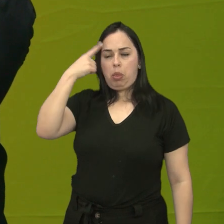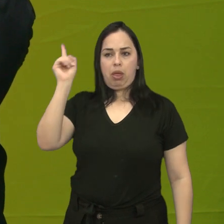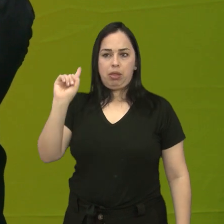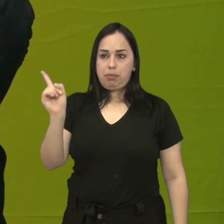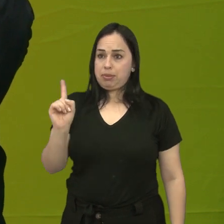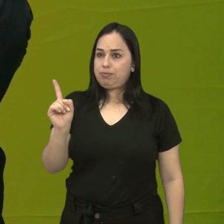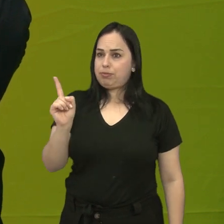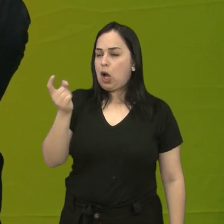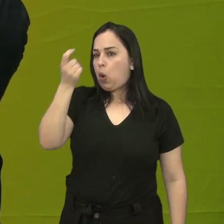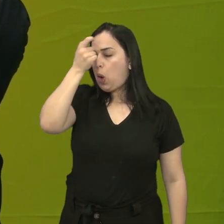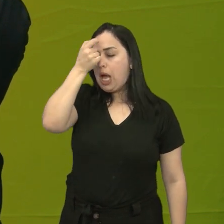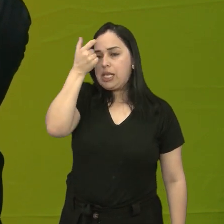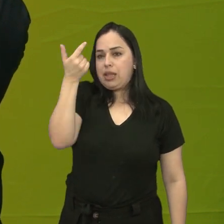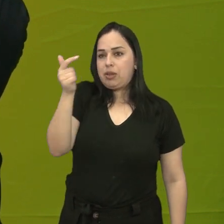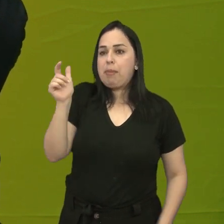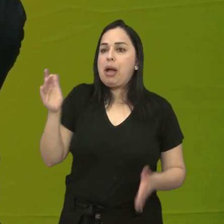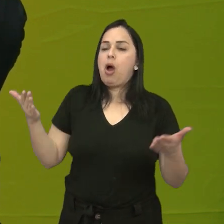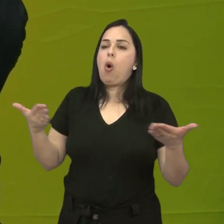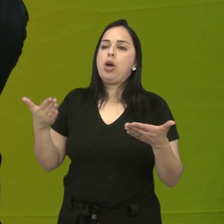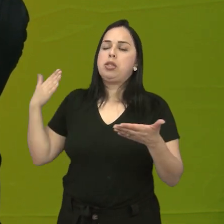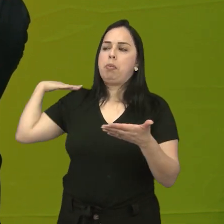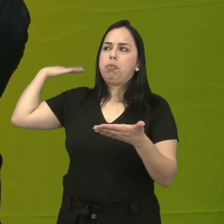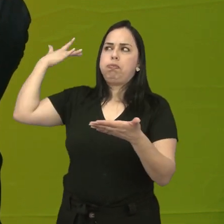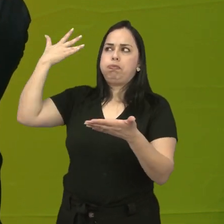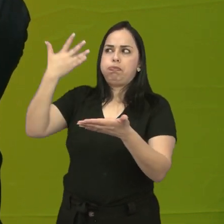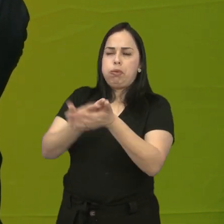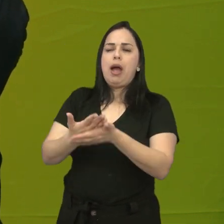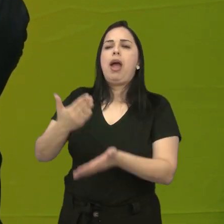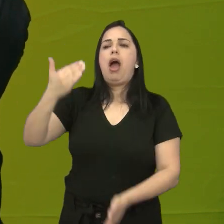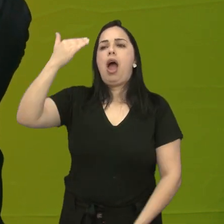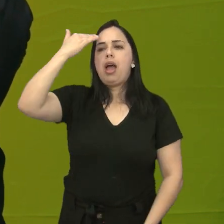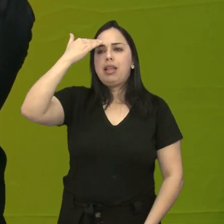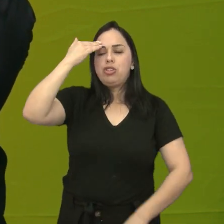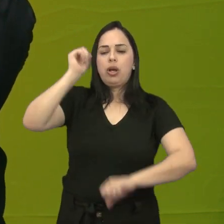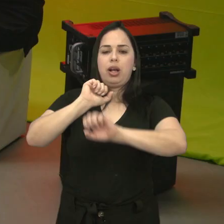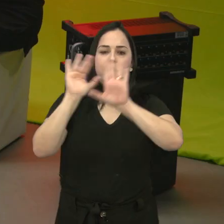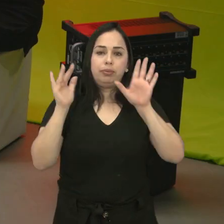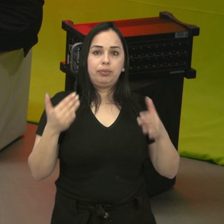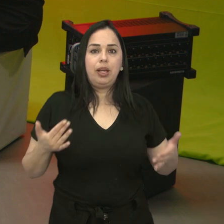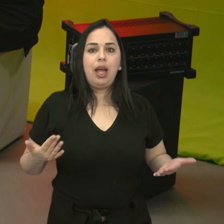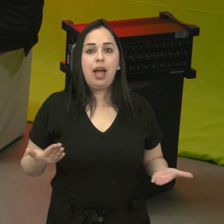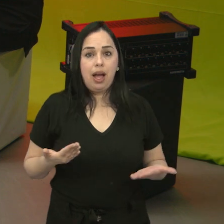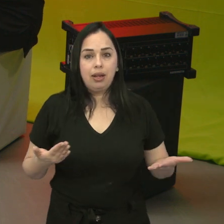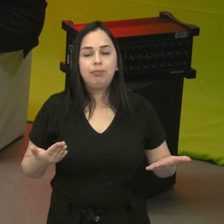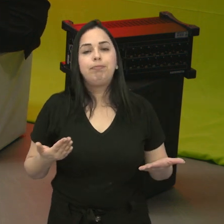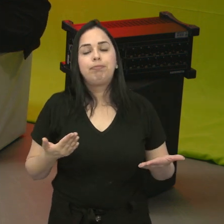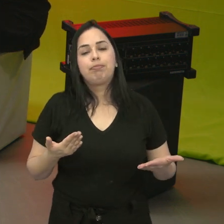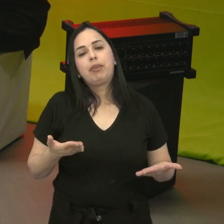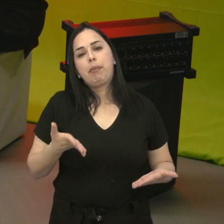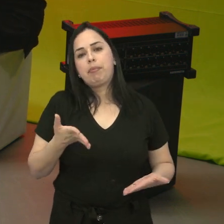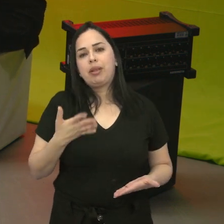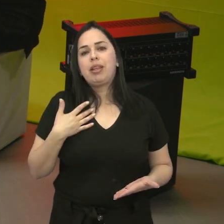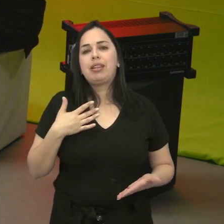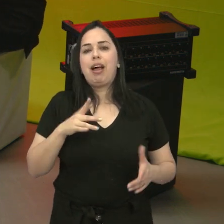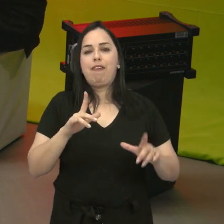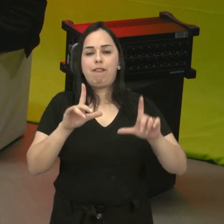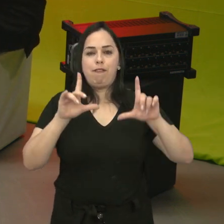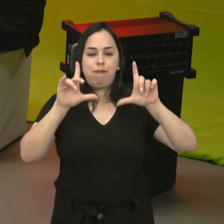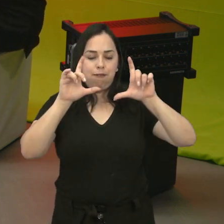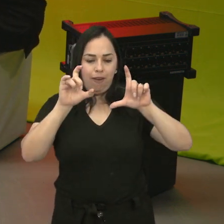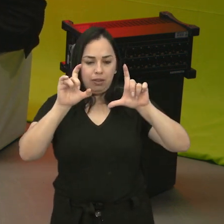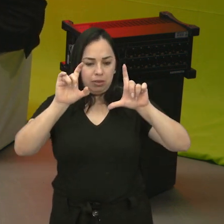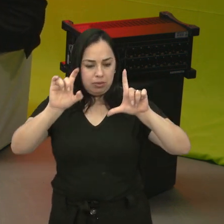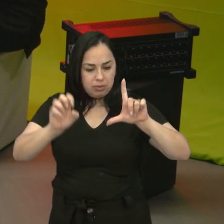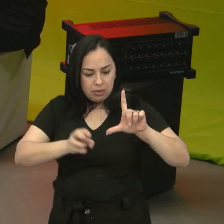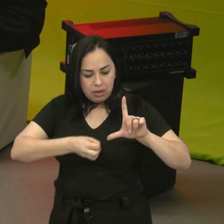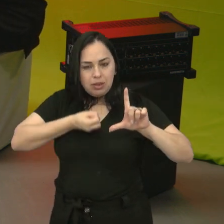sabia, não foi consciente, mas hoje eu entendo o propósito disso tudo. E eu acho que essa questão também da